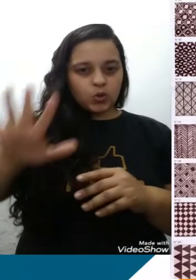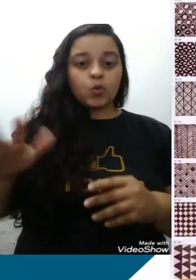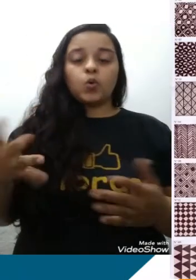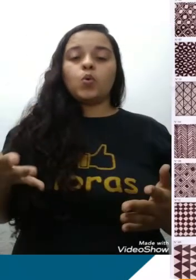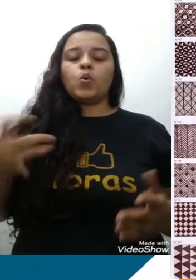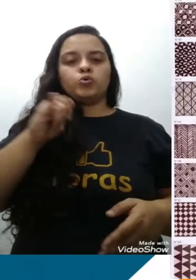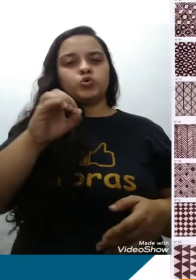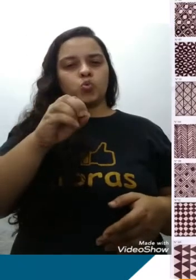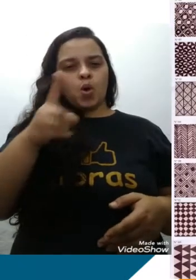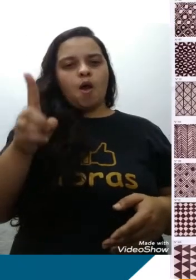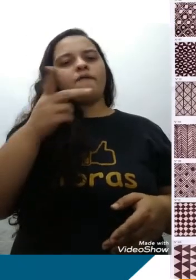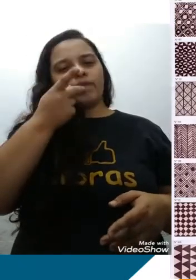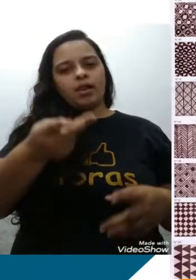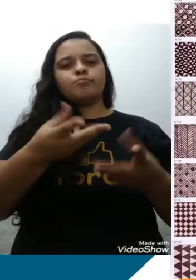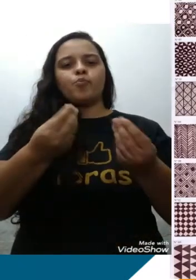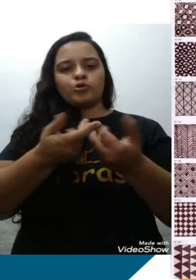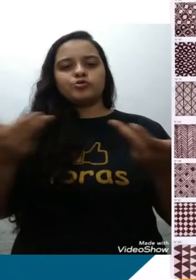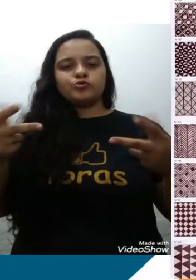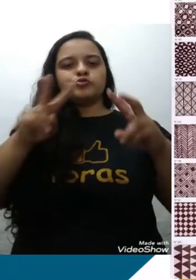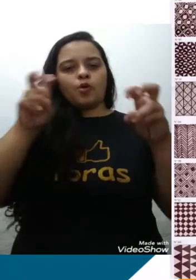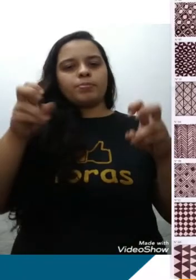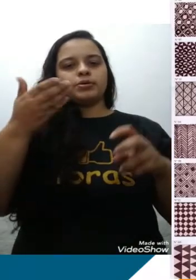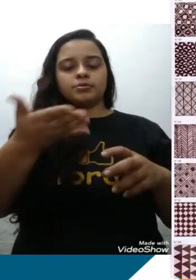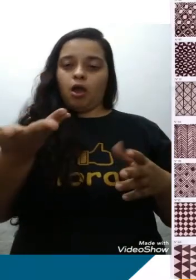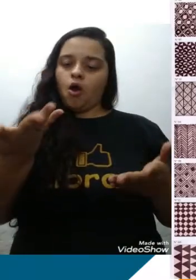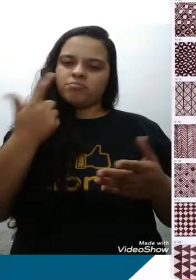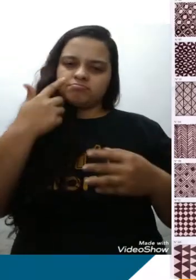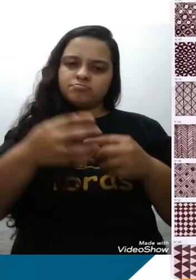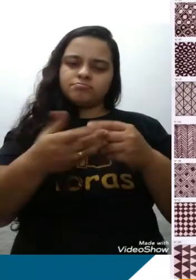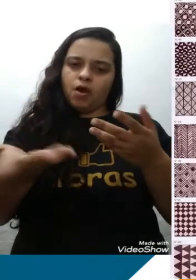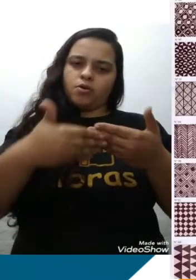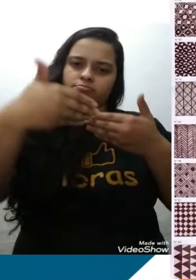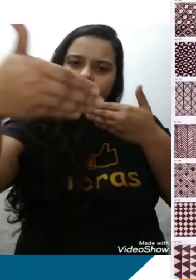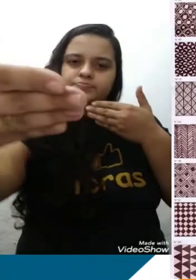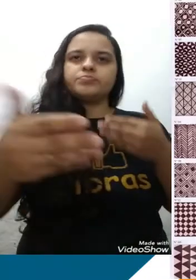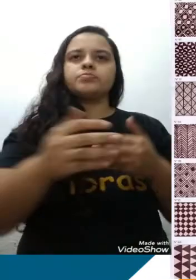dos europeus. O João falou bastante disso no vídeo anterior, então a gente vai avançar, tá?